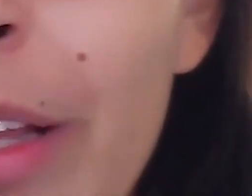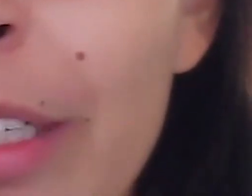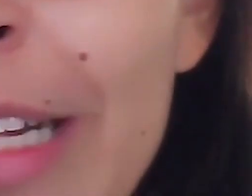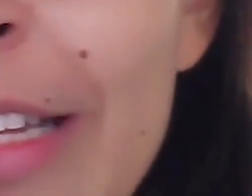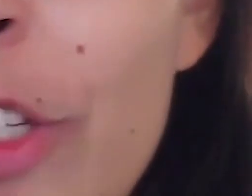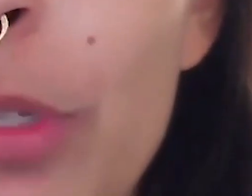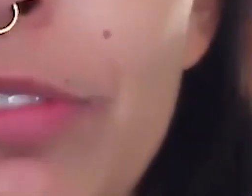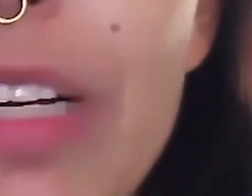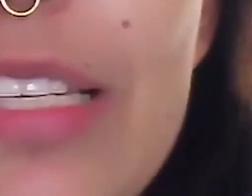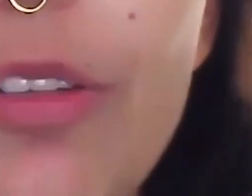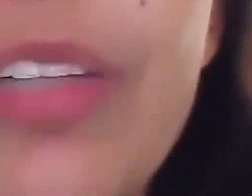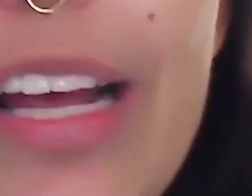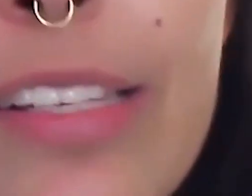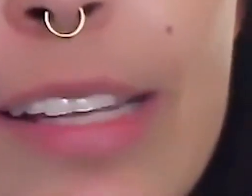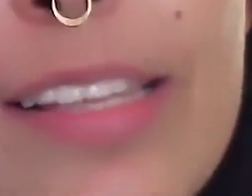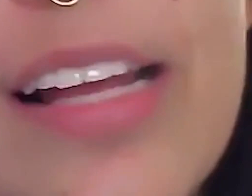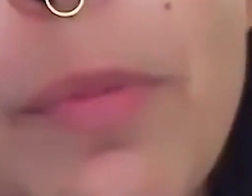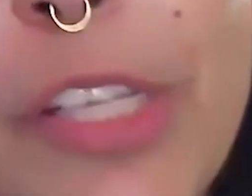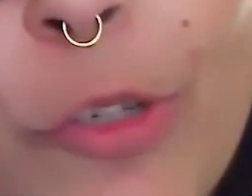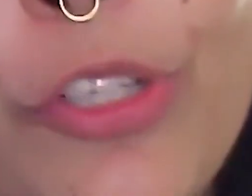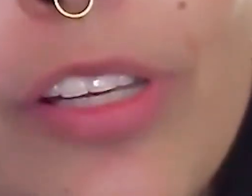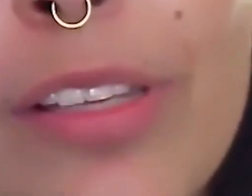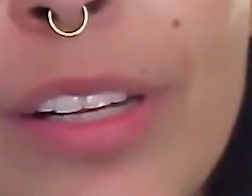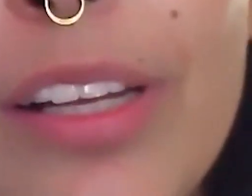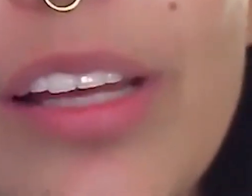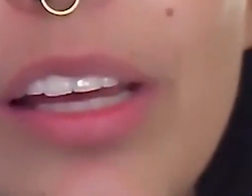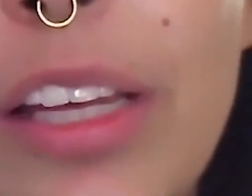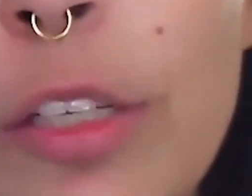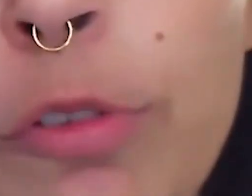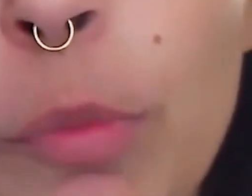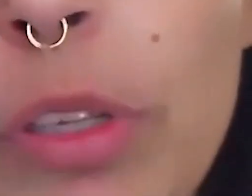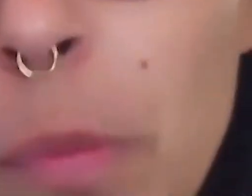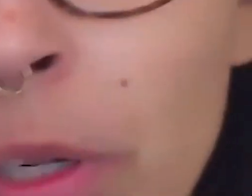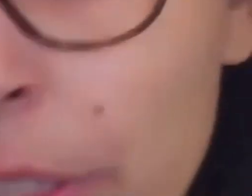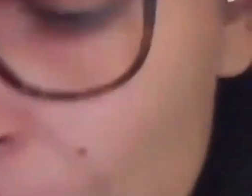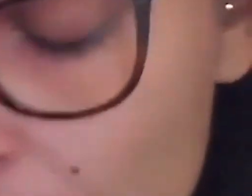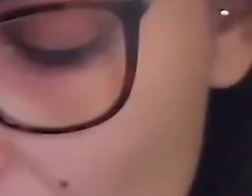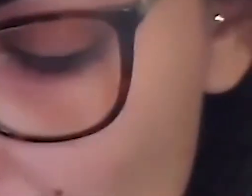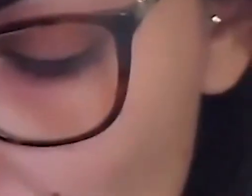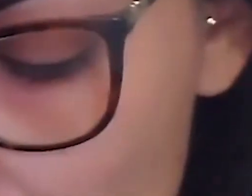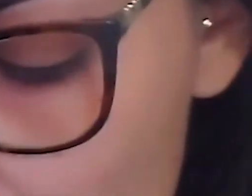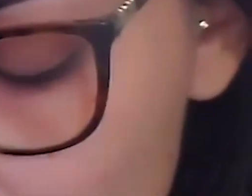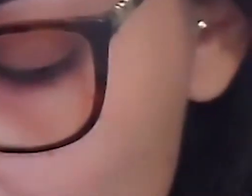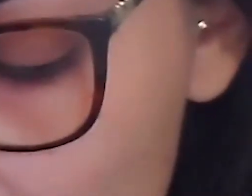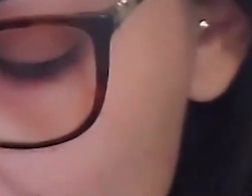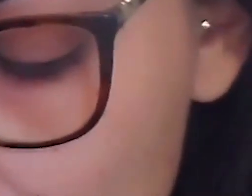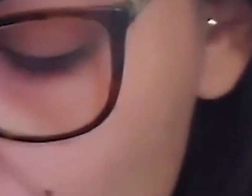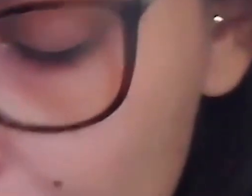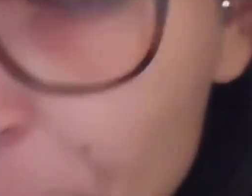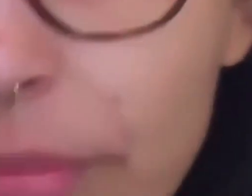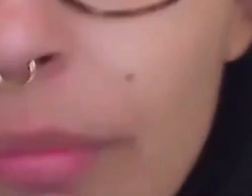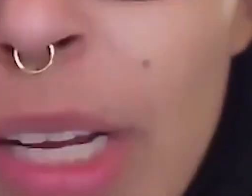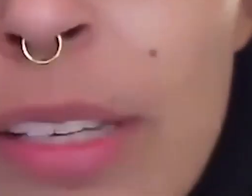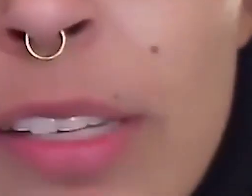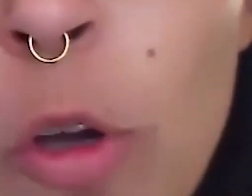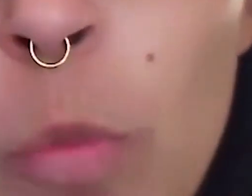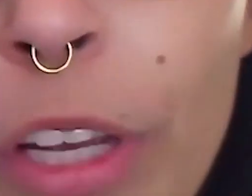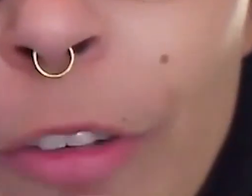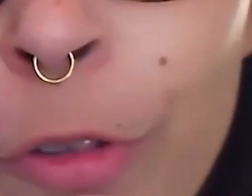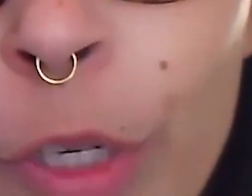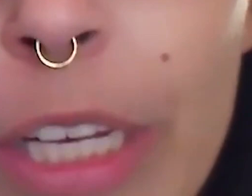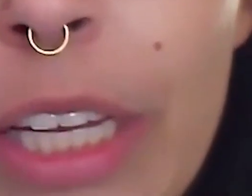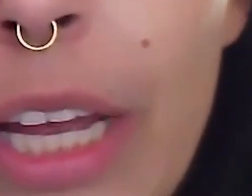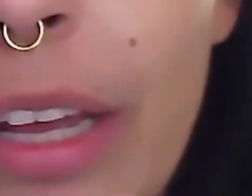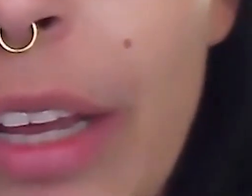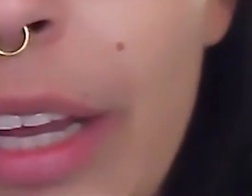não é, esse tipo de vingança não traz necessariamente a justiça, né? Então foi muito importante essa fala dela, assim como